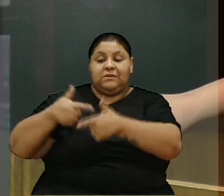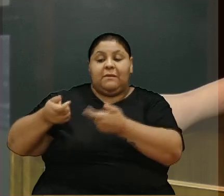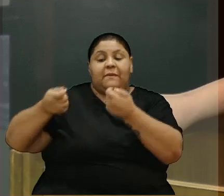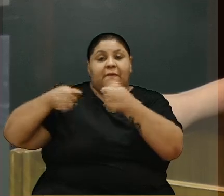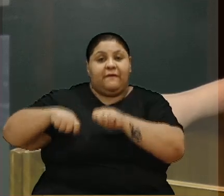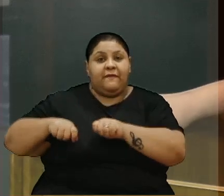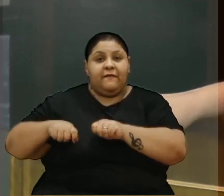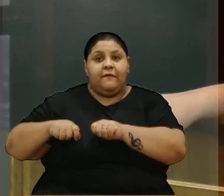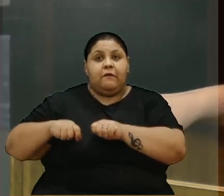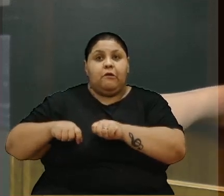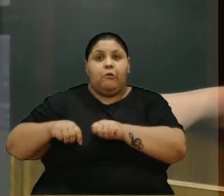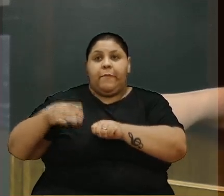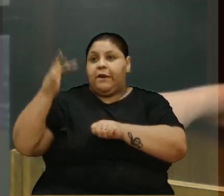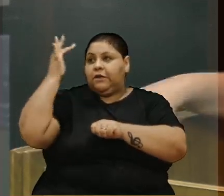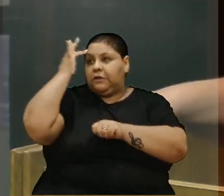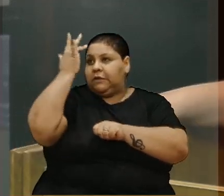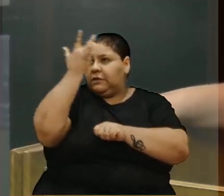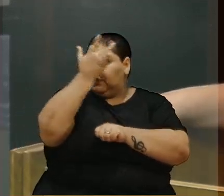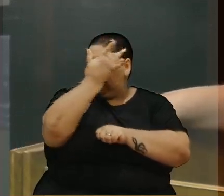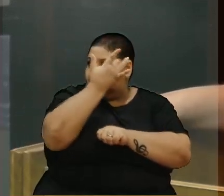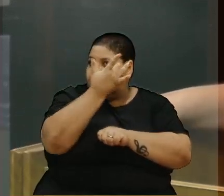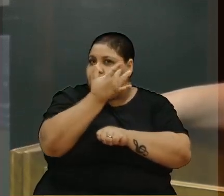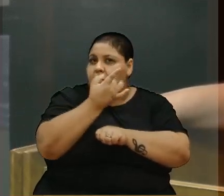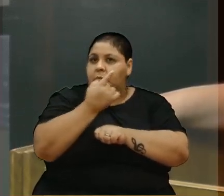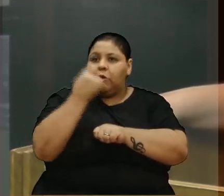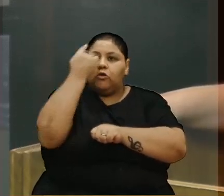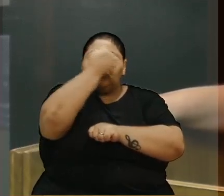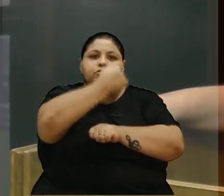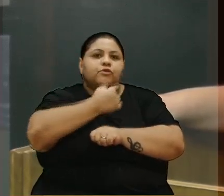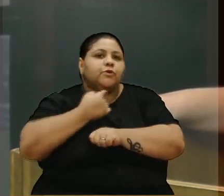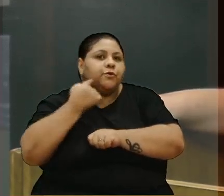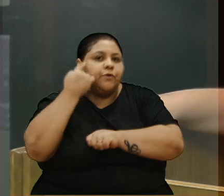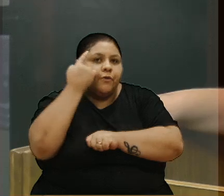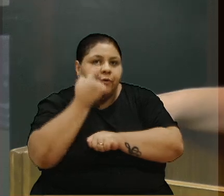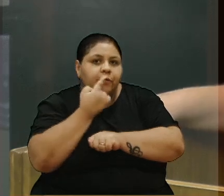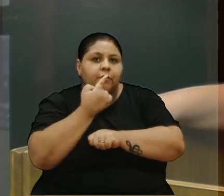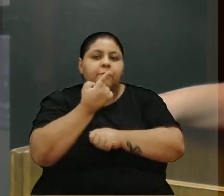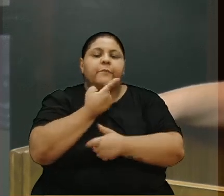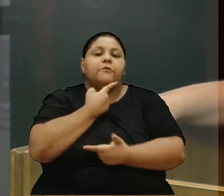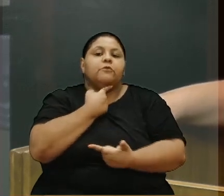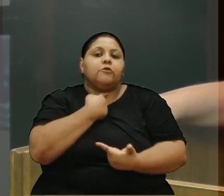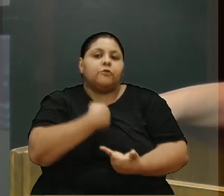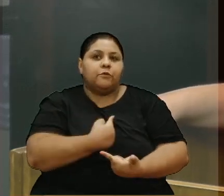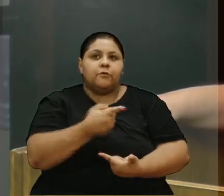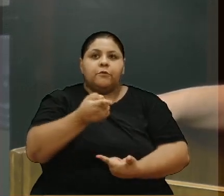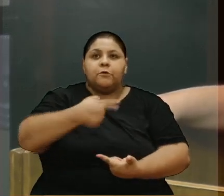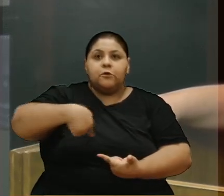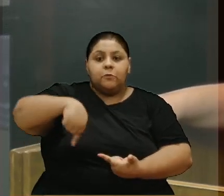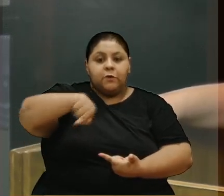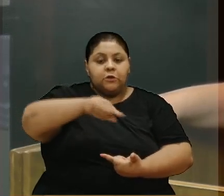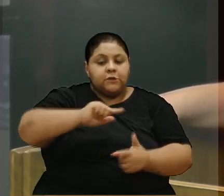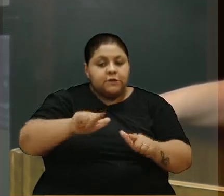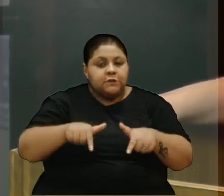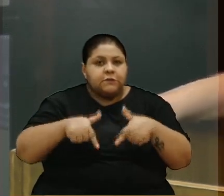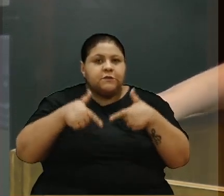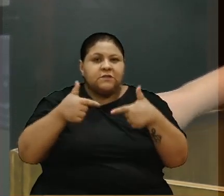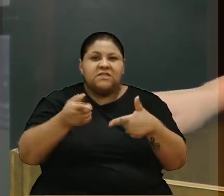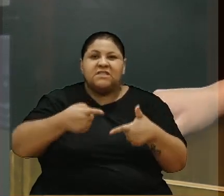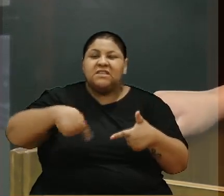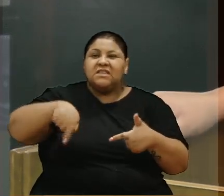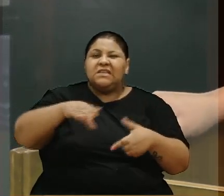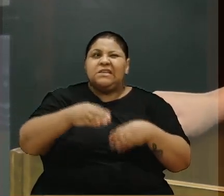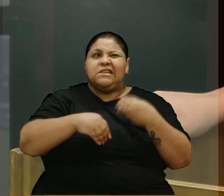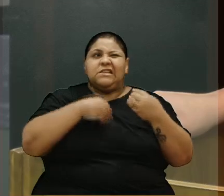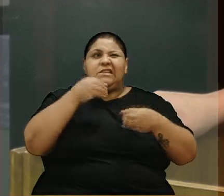pela nossa saúde mental, pela nossa aparência, pelas nossas vontades, pelos nossos fazeres. A gente se sente